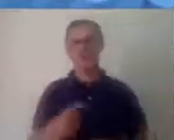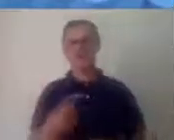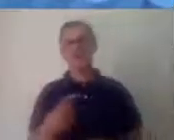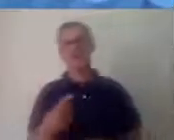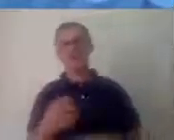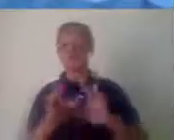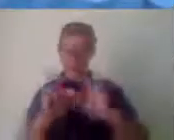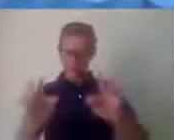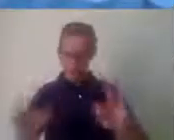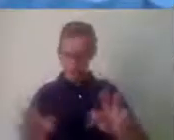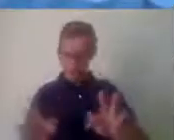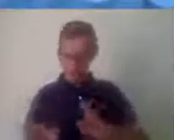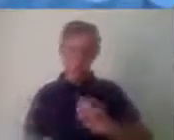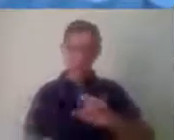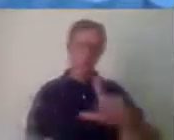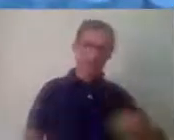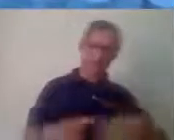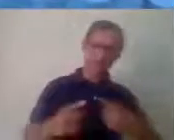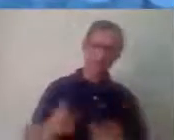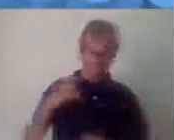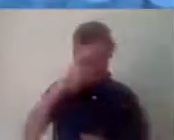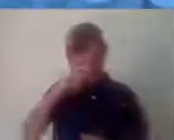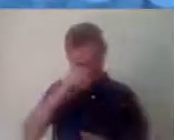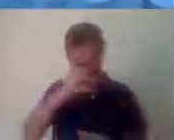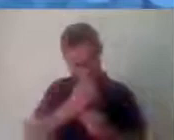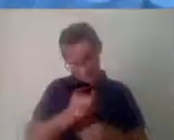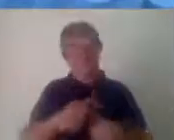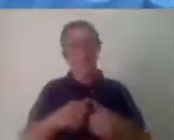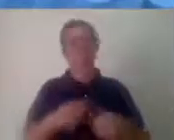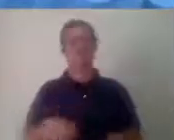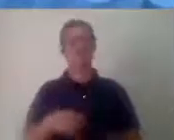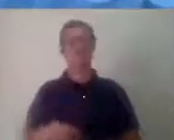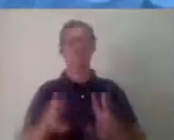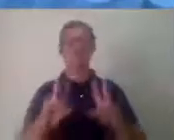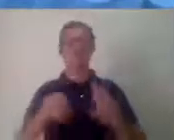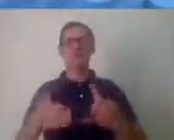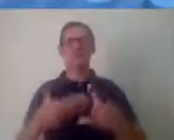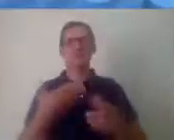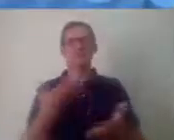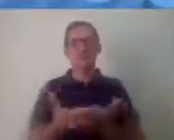de uma variável real só, eram muito complicadas. Esses serão os temas que nós